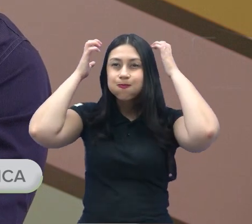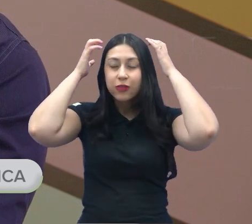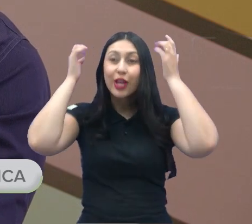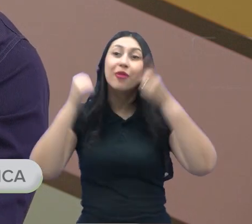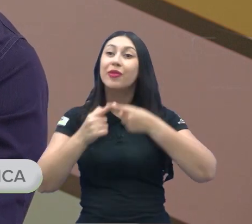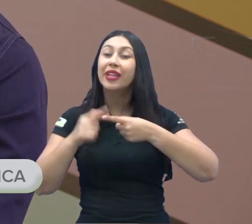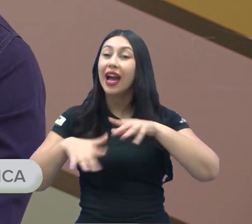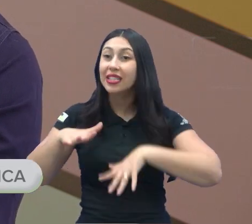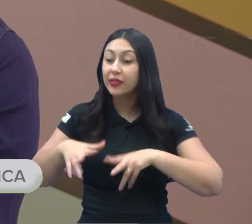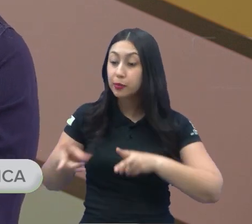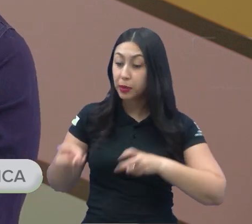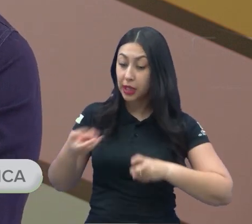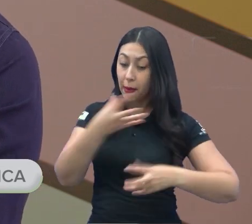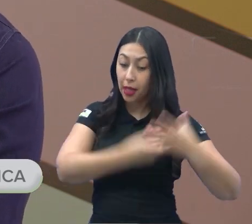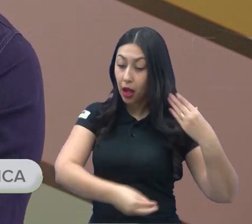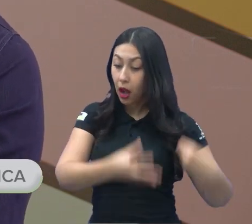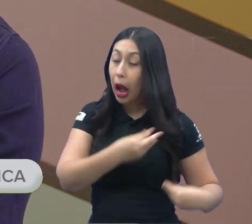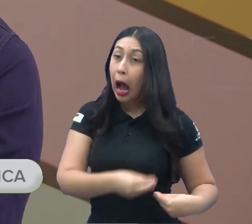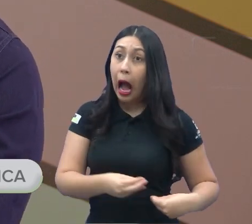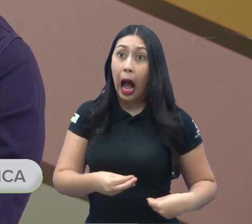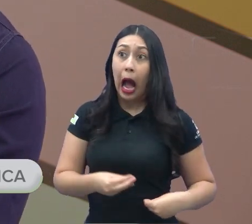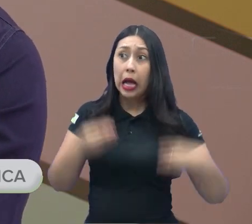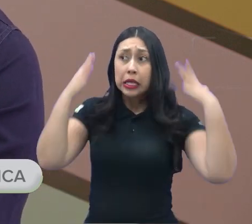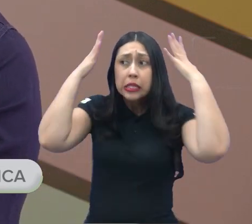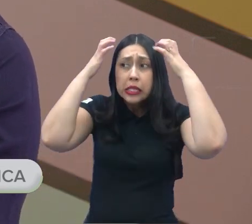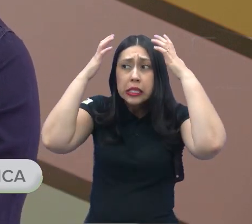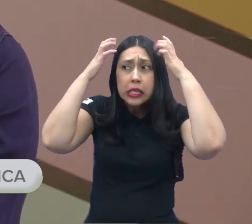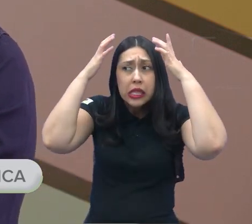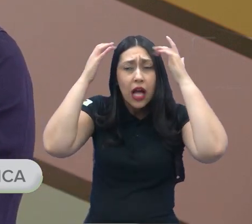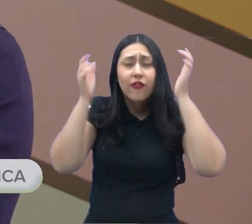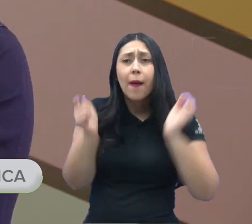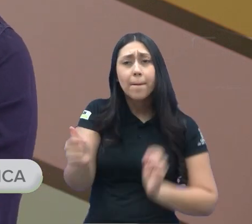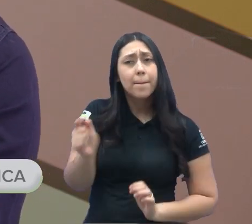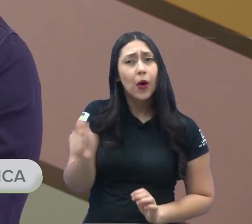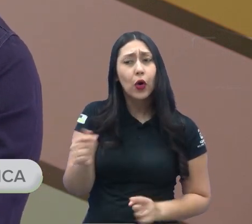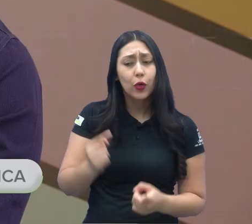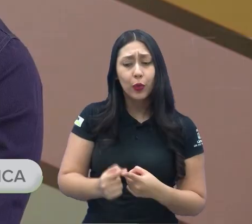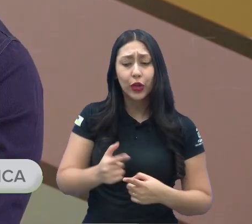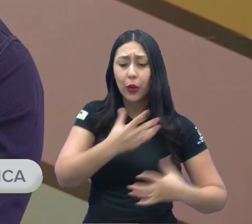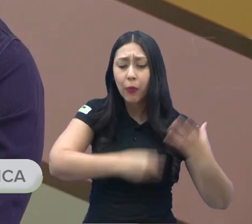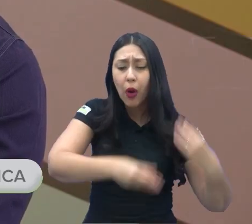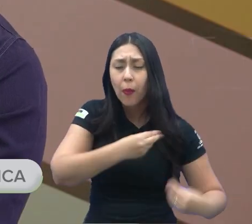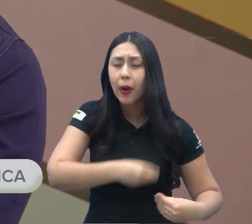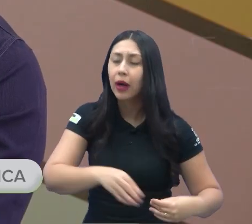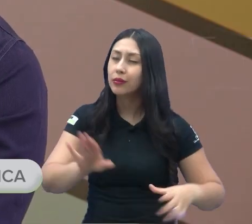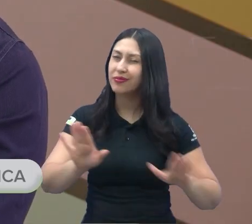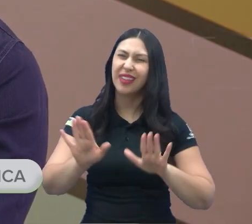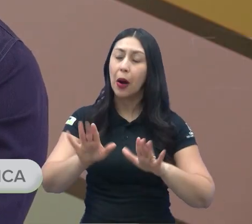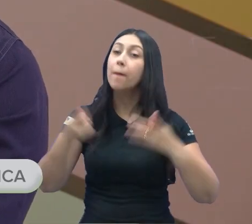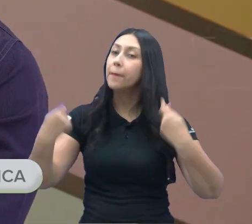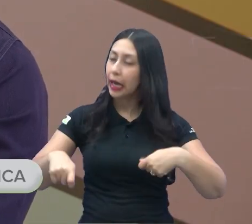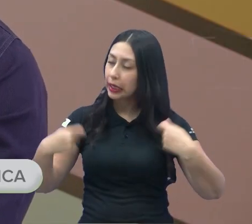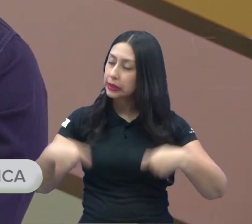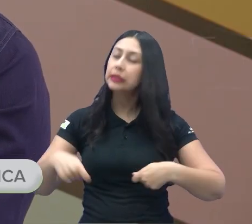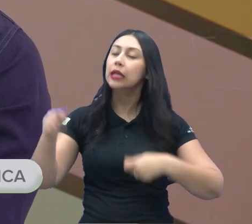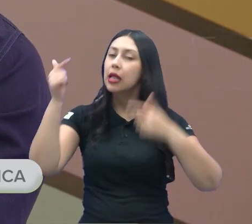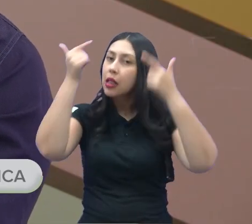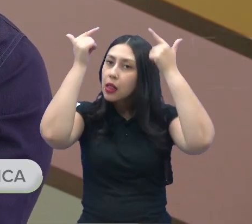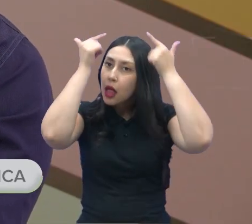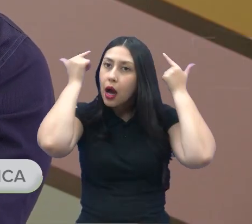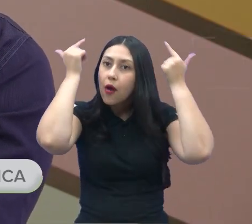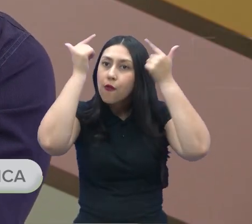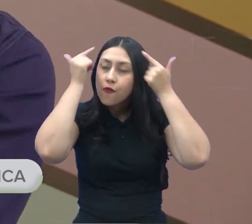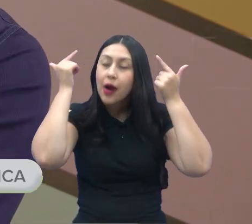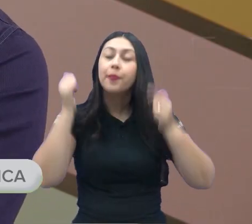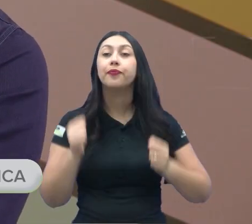cabelo, porque ela tem a impressão que na hora do banho cai mais, mas isso não é verdade. Então não deixe de lavar o cabelo, seria o principal. Tomar